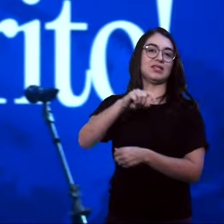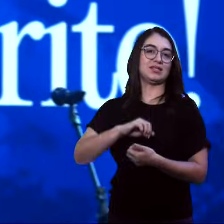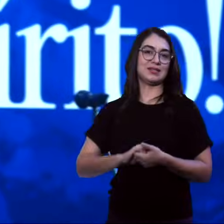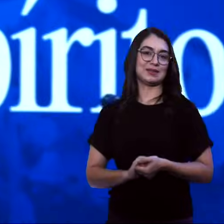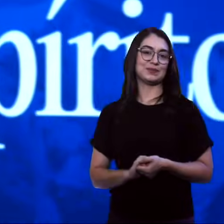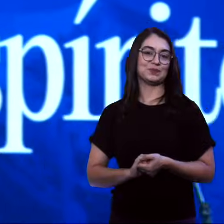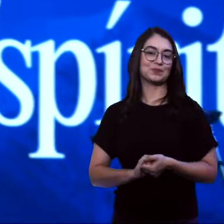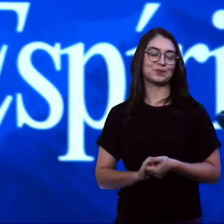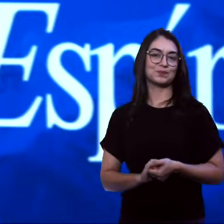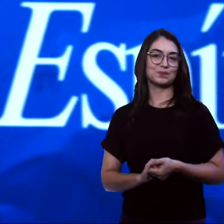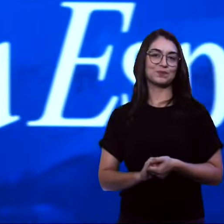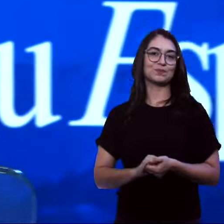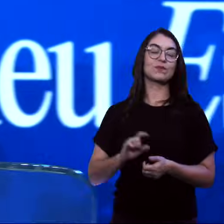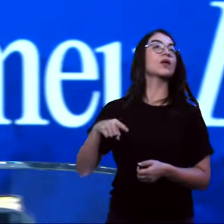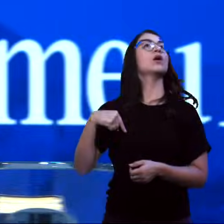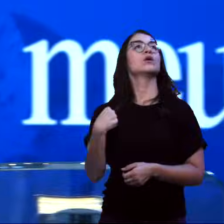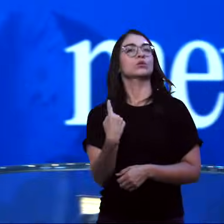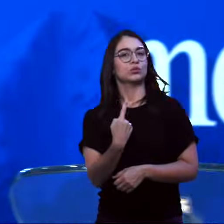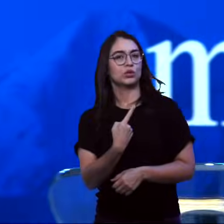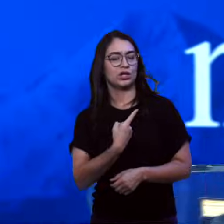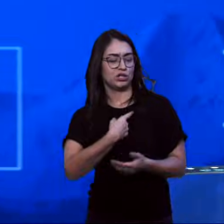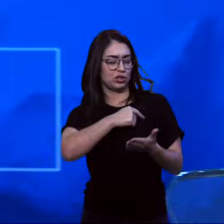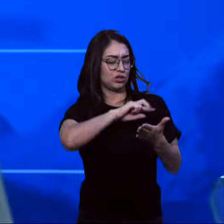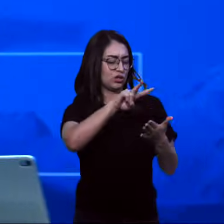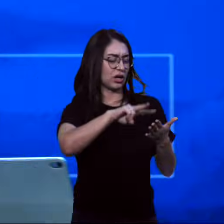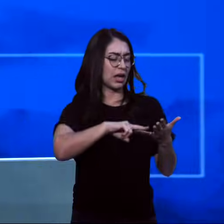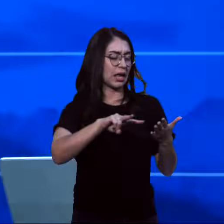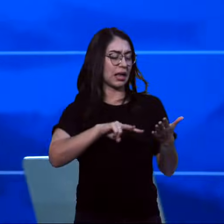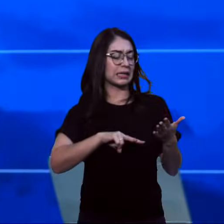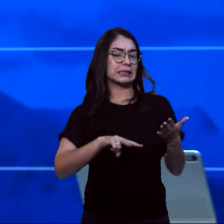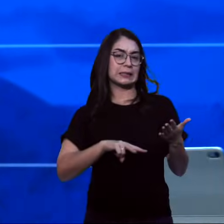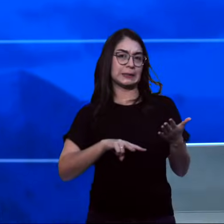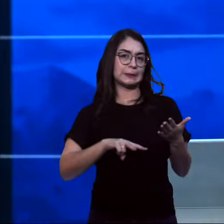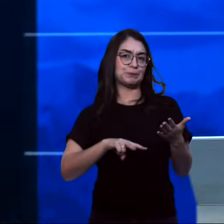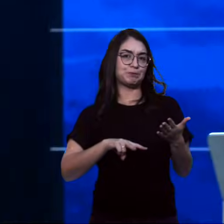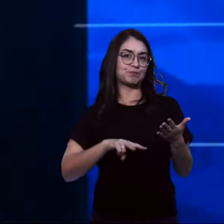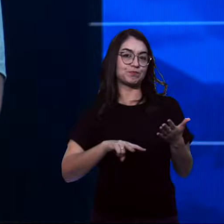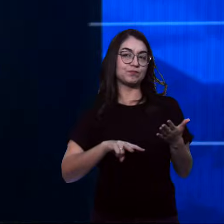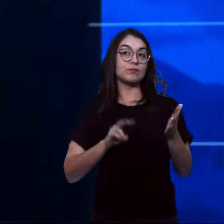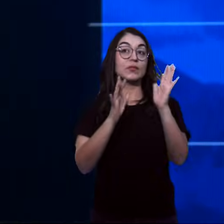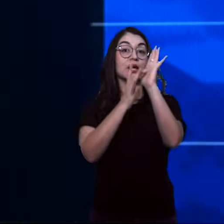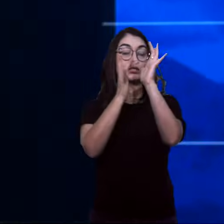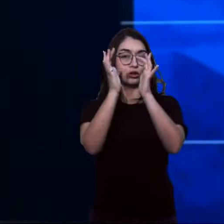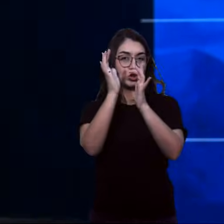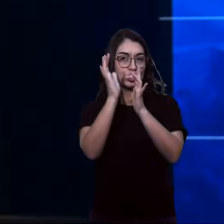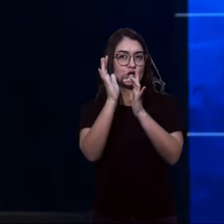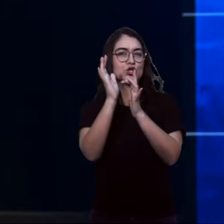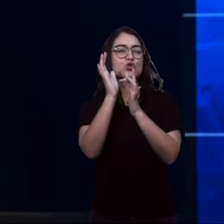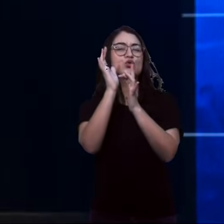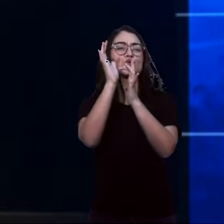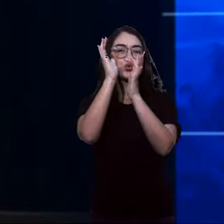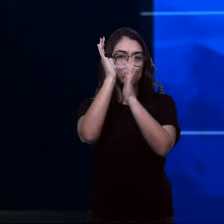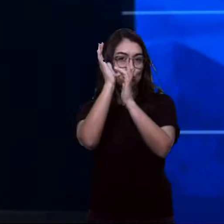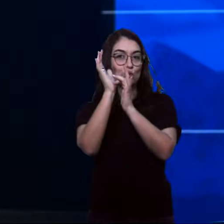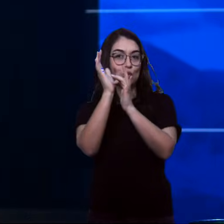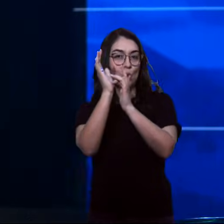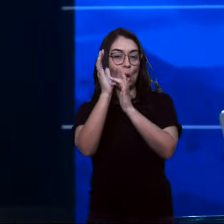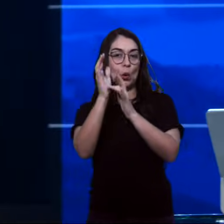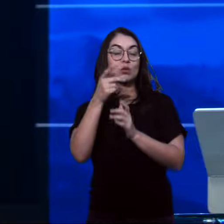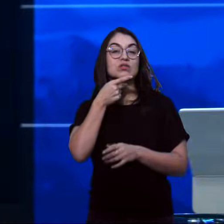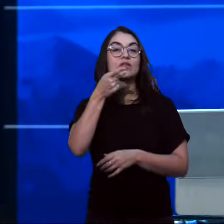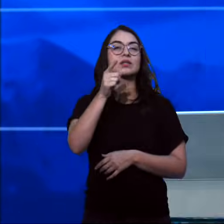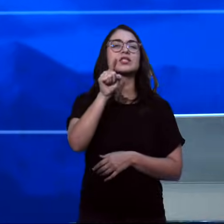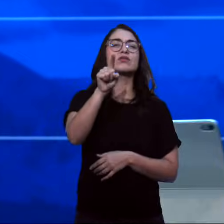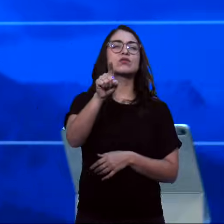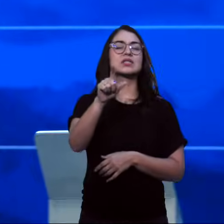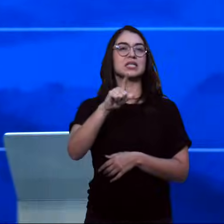Jesus, quando a gente lê lá, Jesus falando, se você tiver a fé do tamanho de um grão de mostarda, você vai